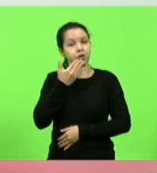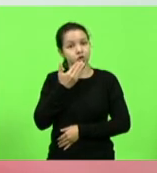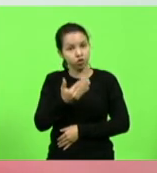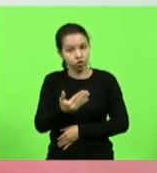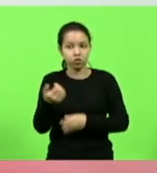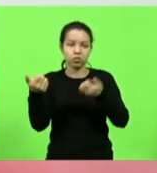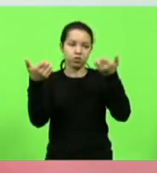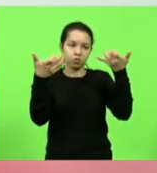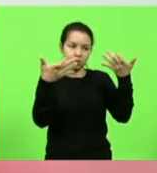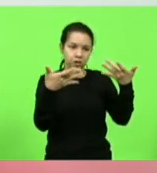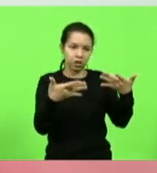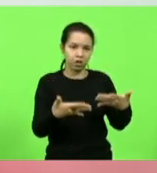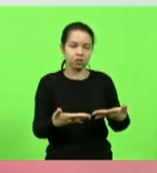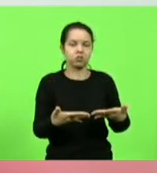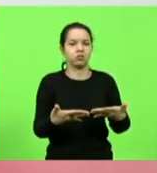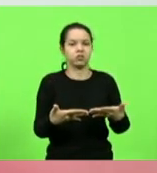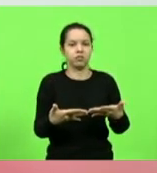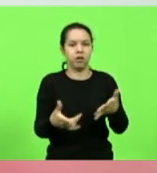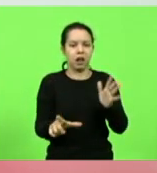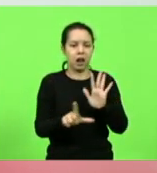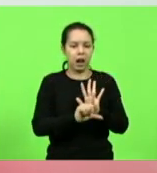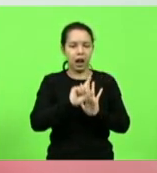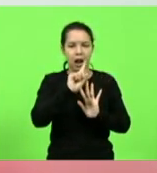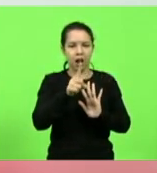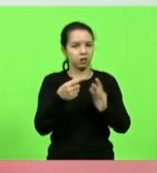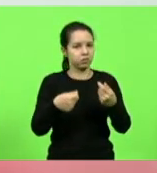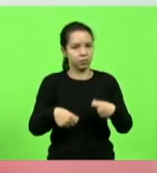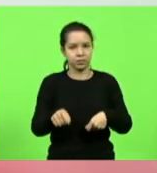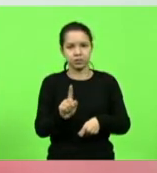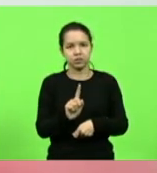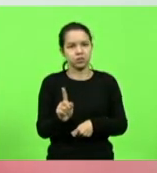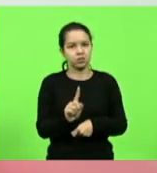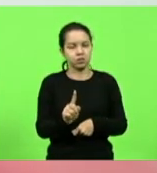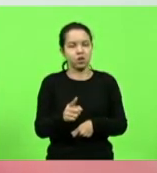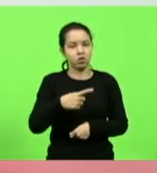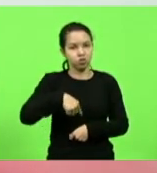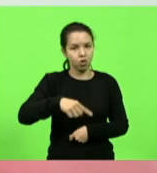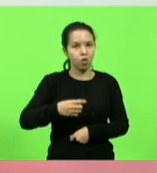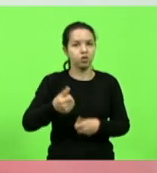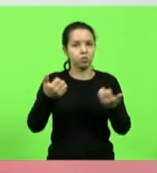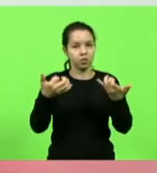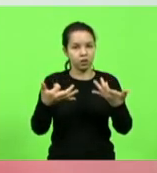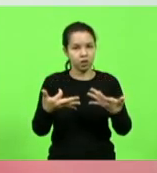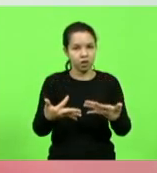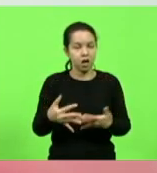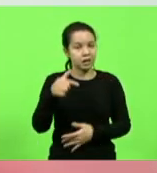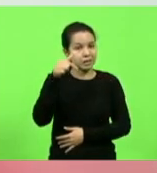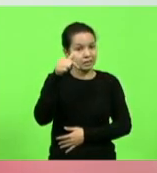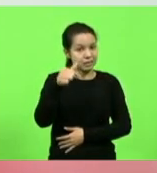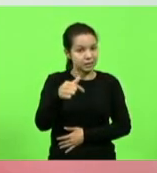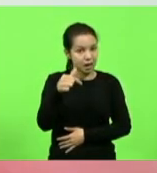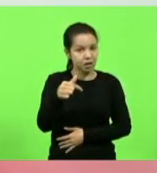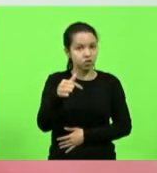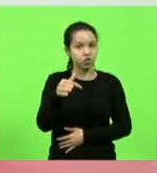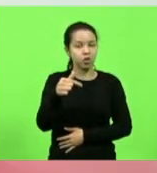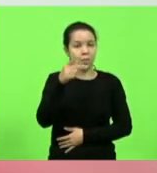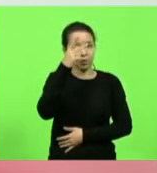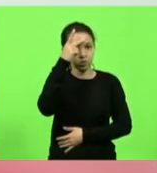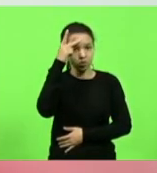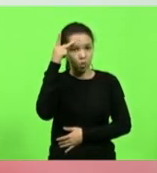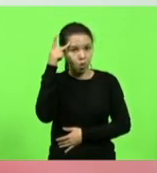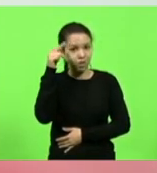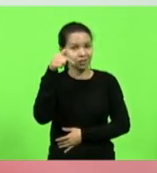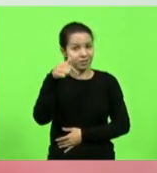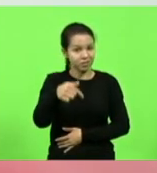nenhuma necessidade legal. Falamos aqui de 7 vidas, de 7 memórias, de 7 gays que